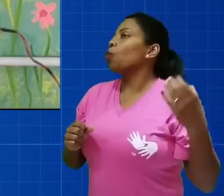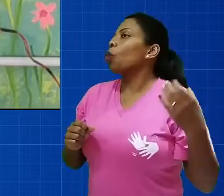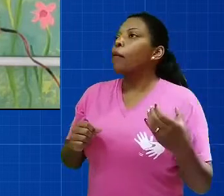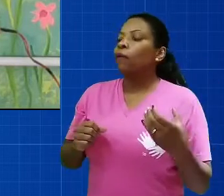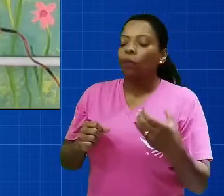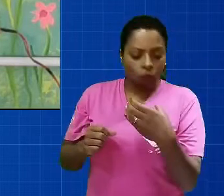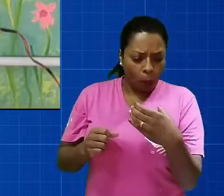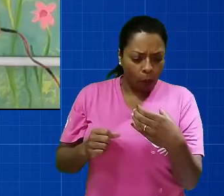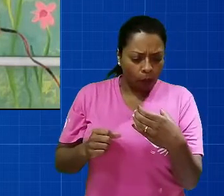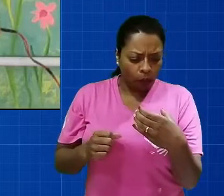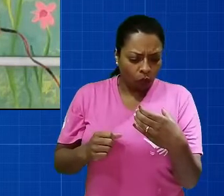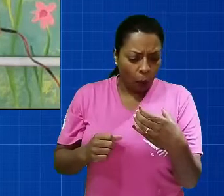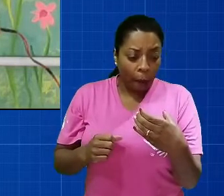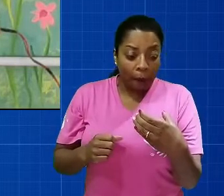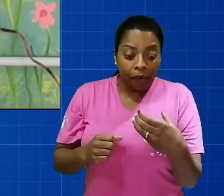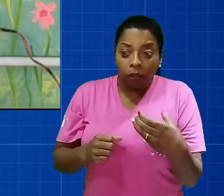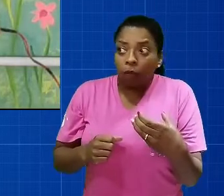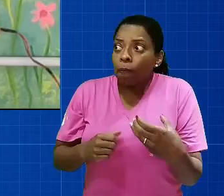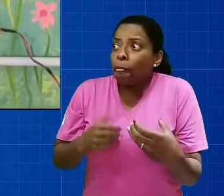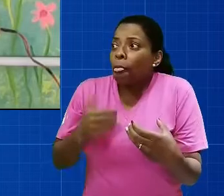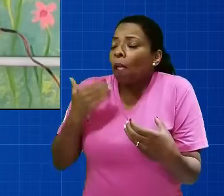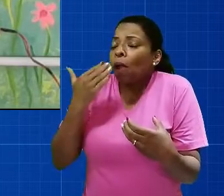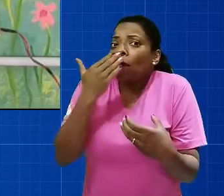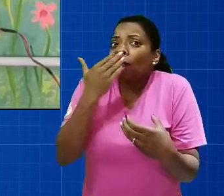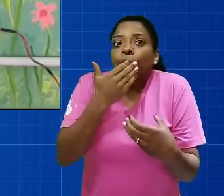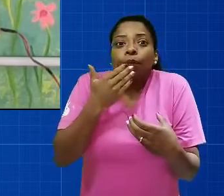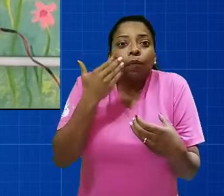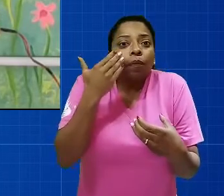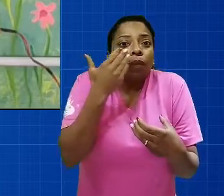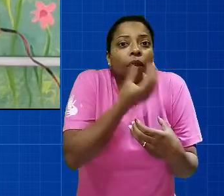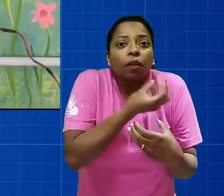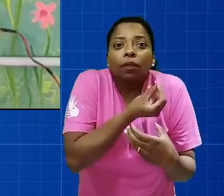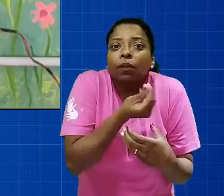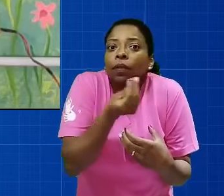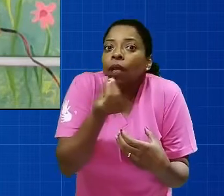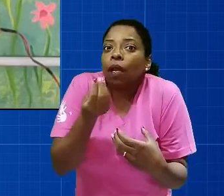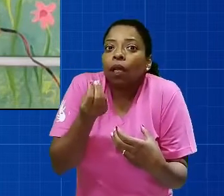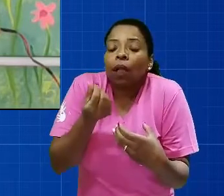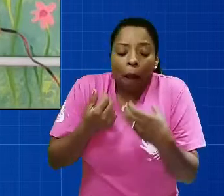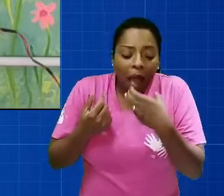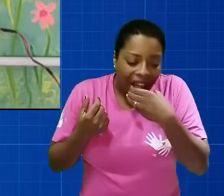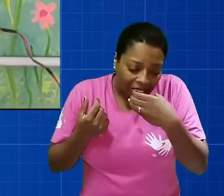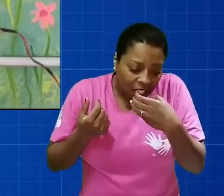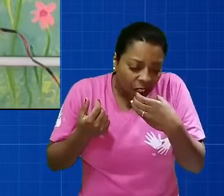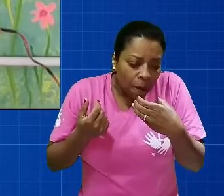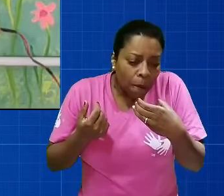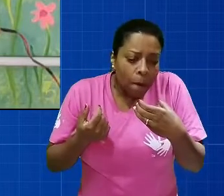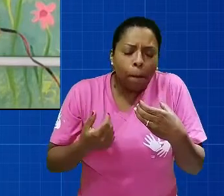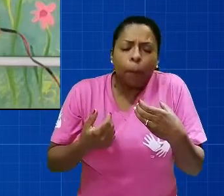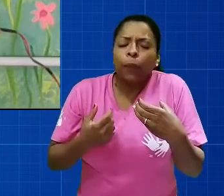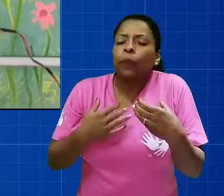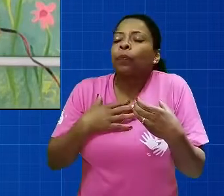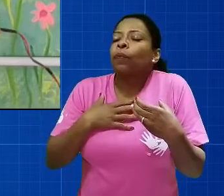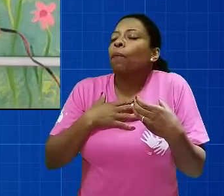deu uma mordida. E o gosto doce da maçã preencheu sua boca, do jeito que ele conseguiu